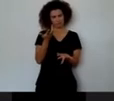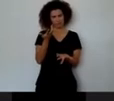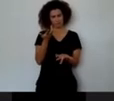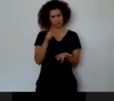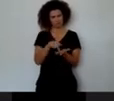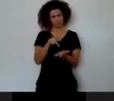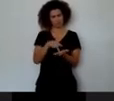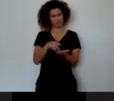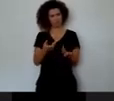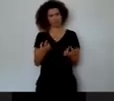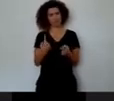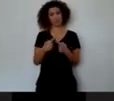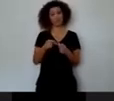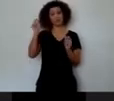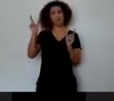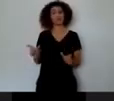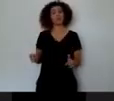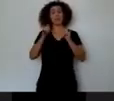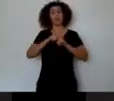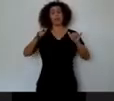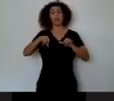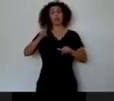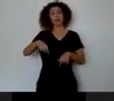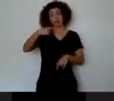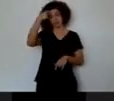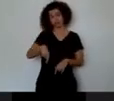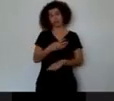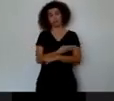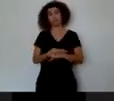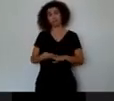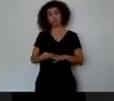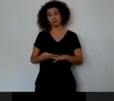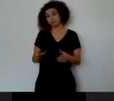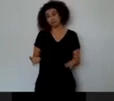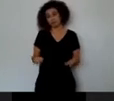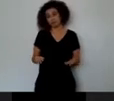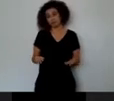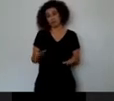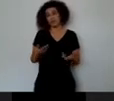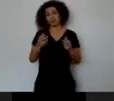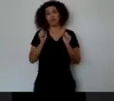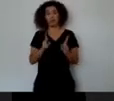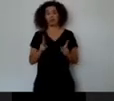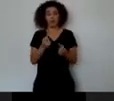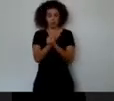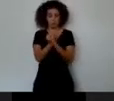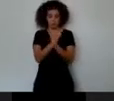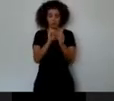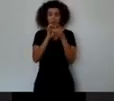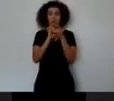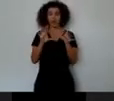brancas. Então, a abolição da escravatura, ela testava a liberdade, mas ela não garantia direitos, ela não oferecia